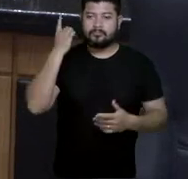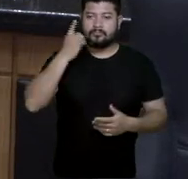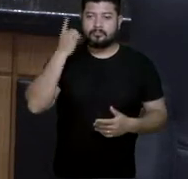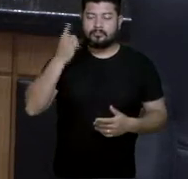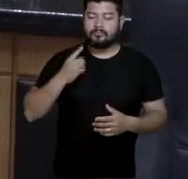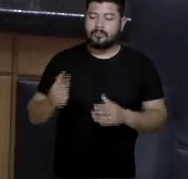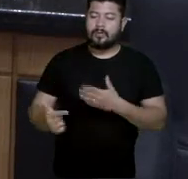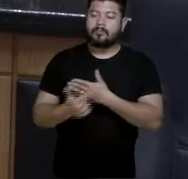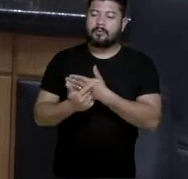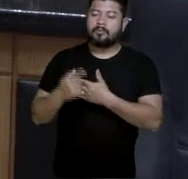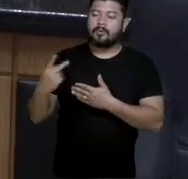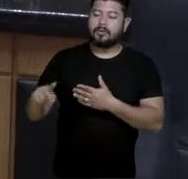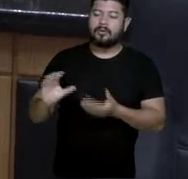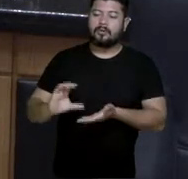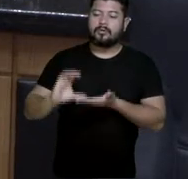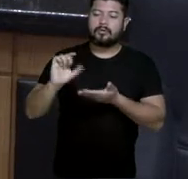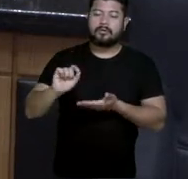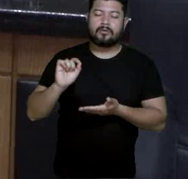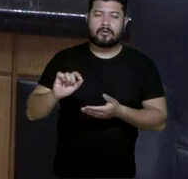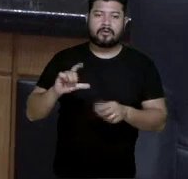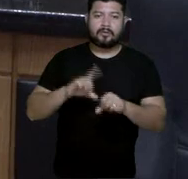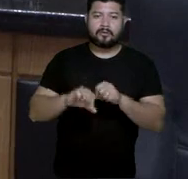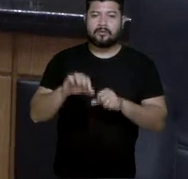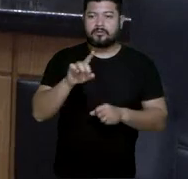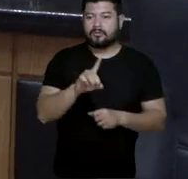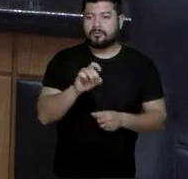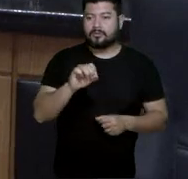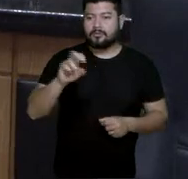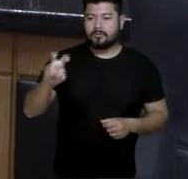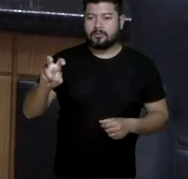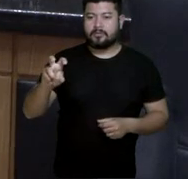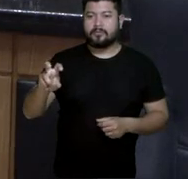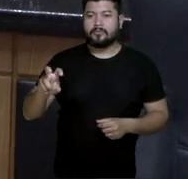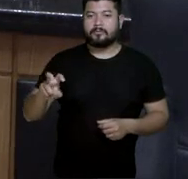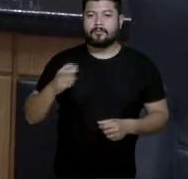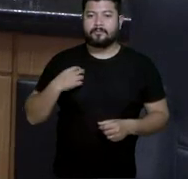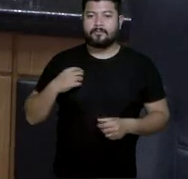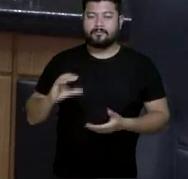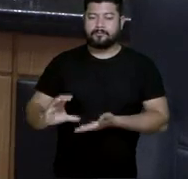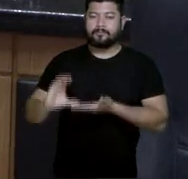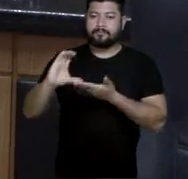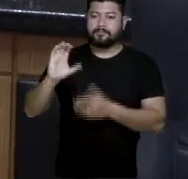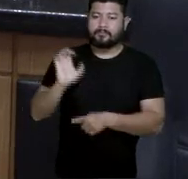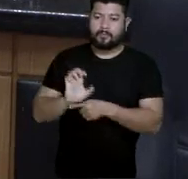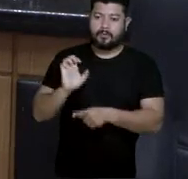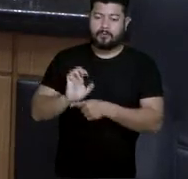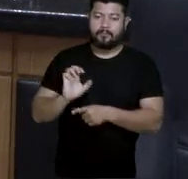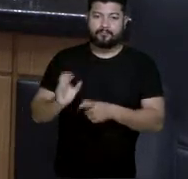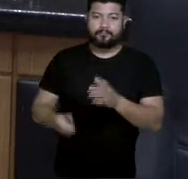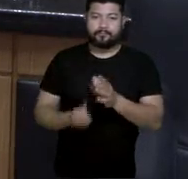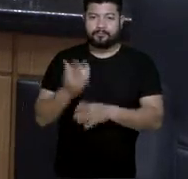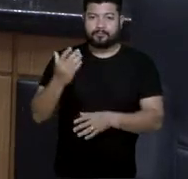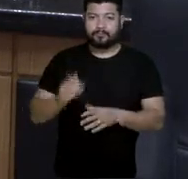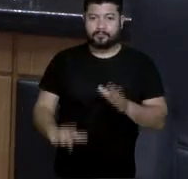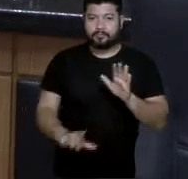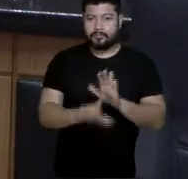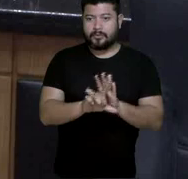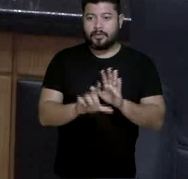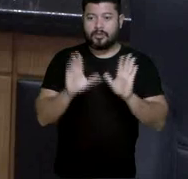Conselho. No seu artigo 105, os conselhos estaduais instituídos por lei